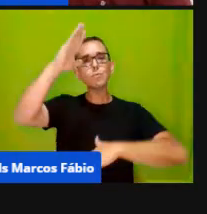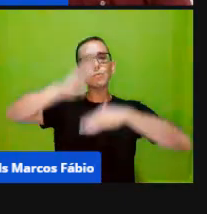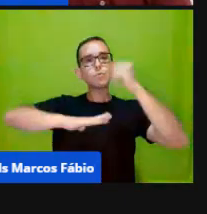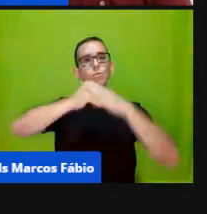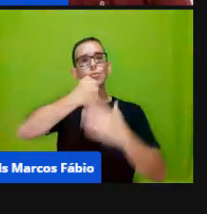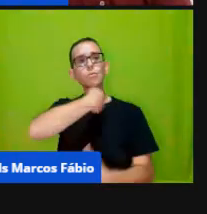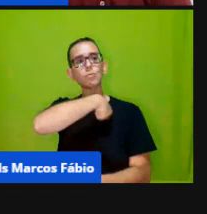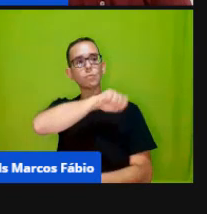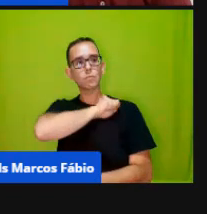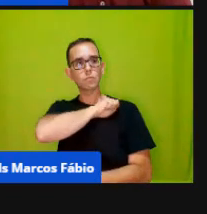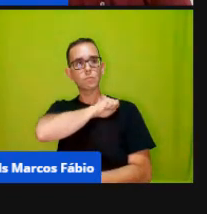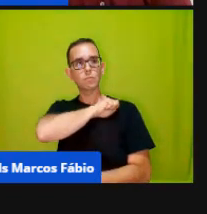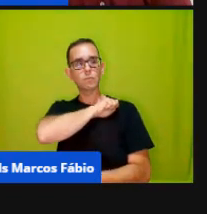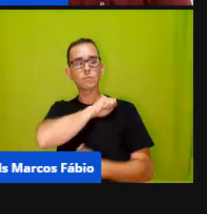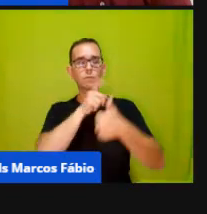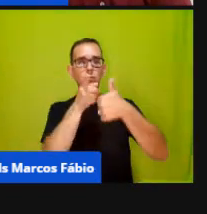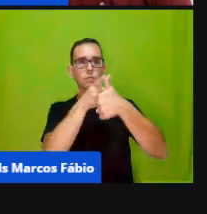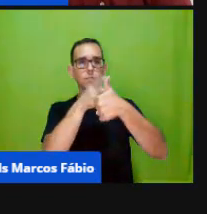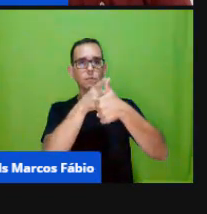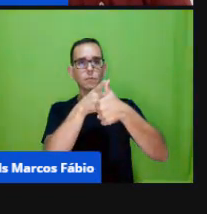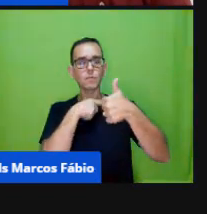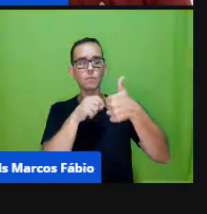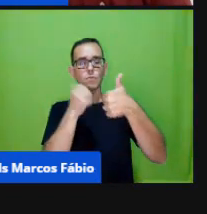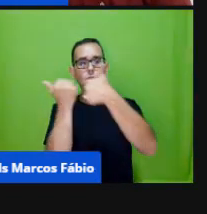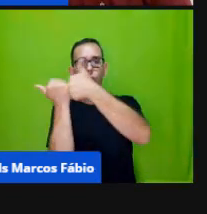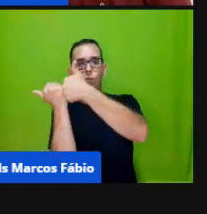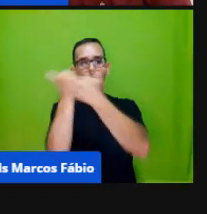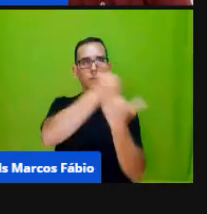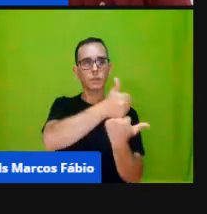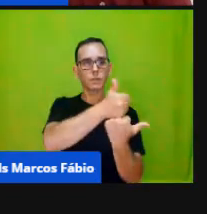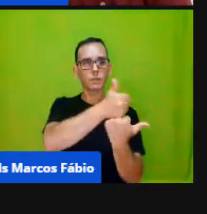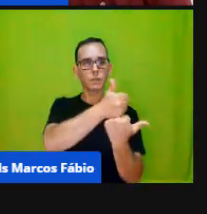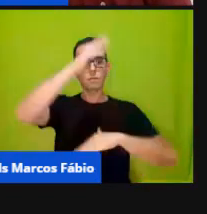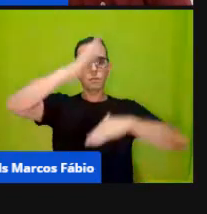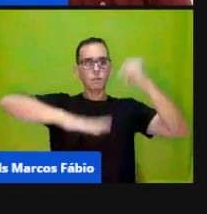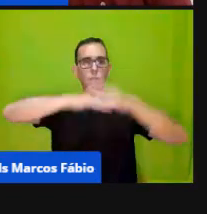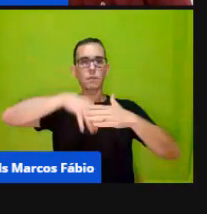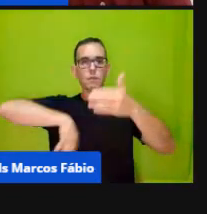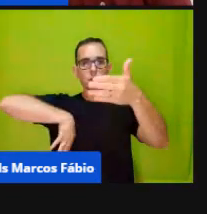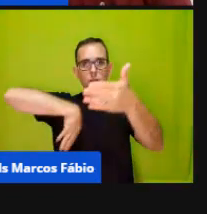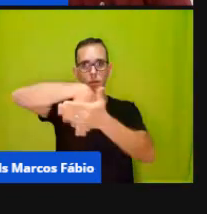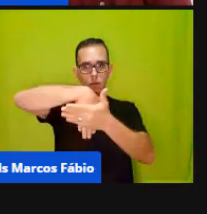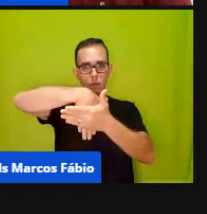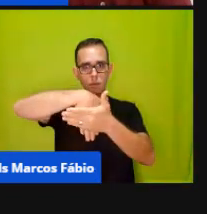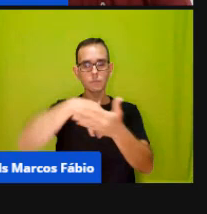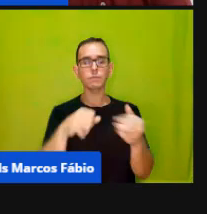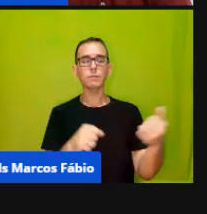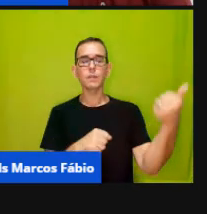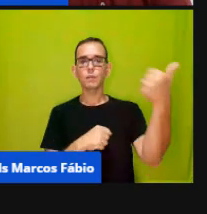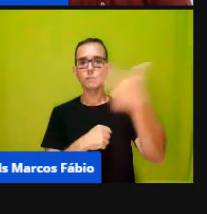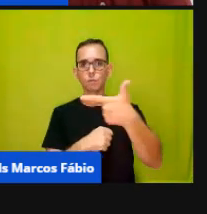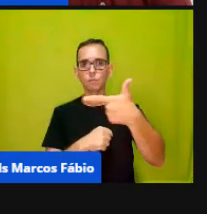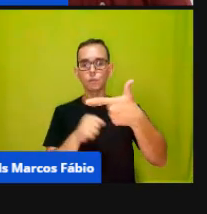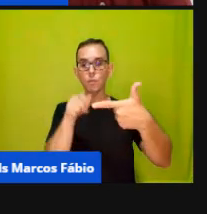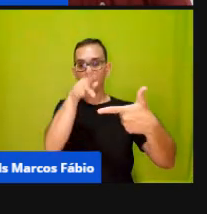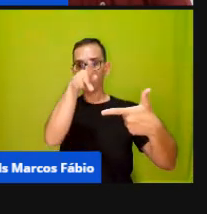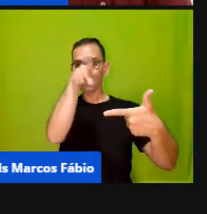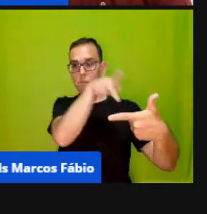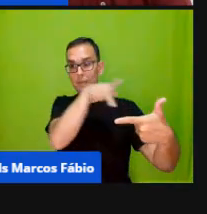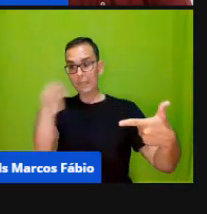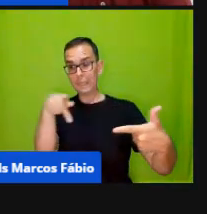A primeira, eu sou vice-presidente da Federação de Futebol, e a segunda, eu sou presidente ainda,